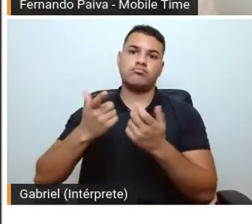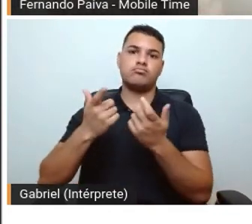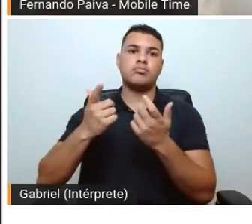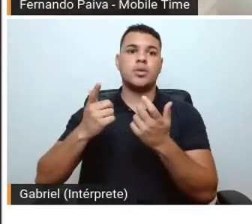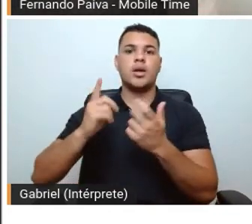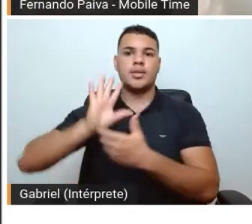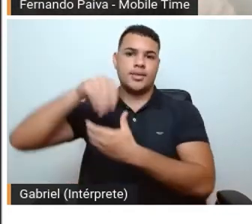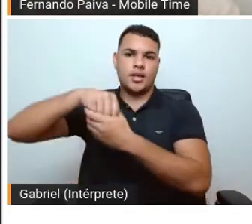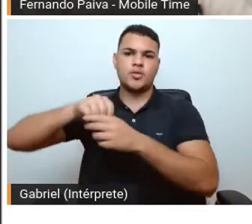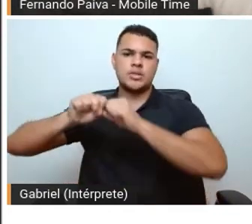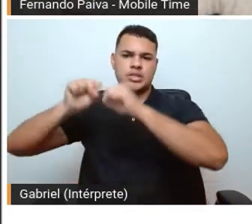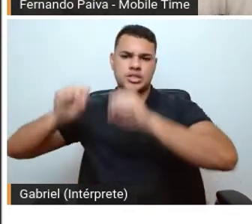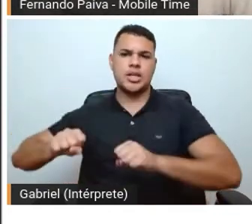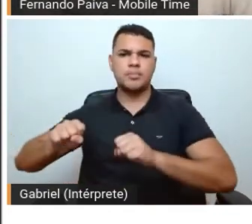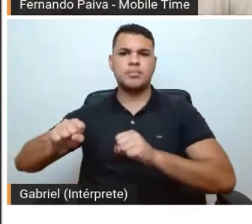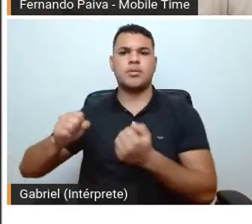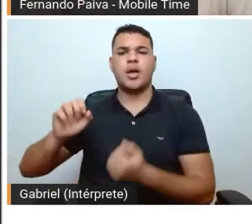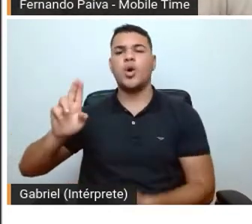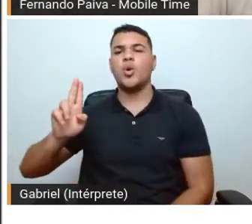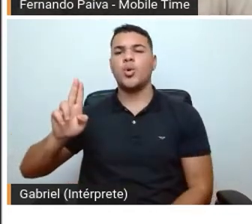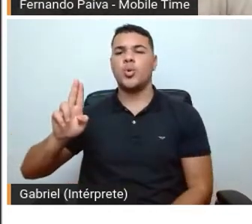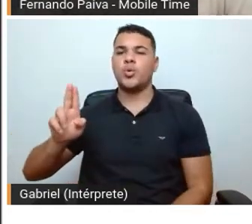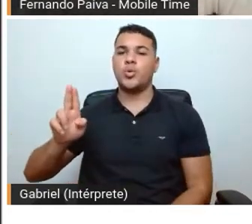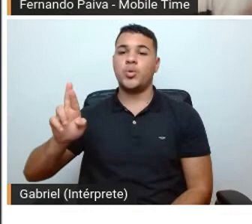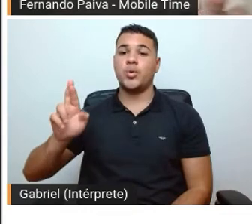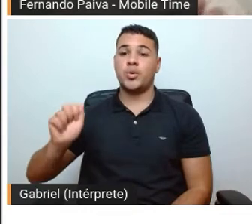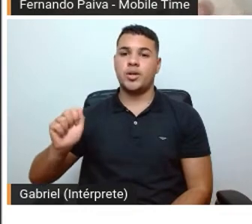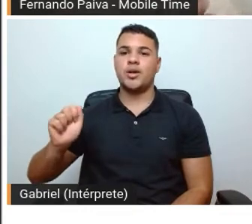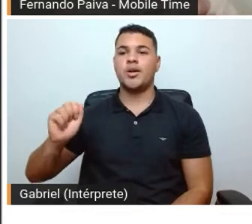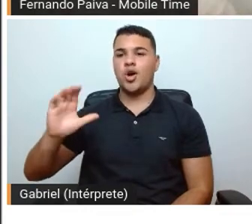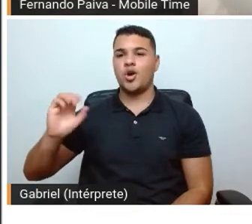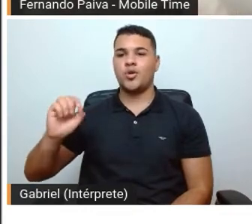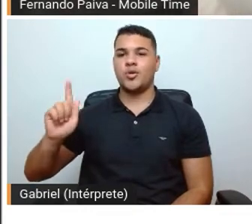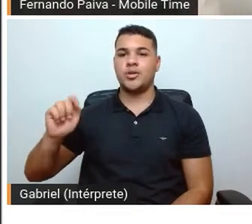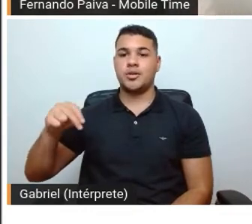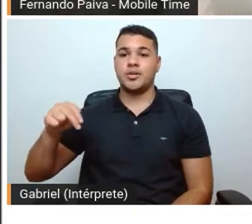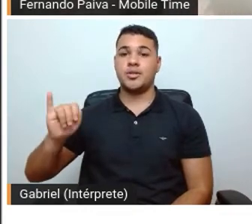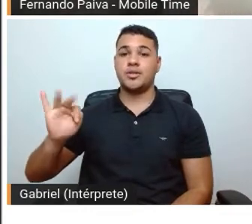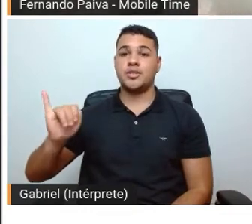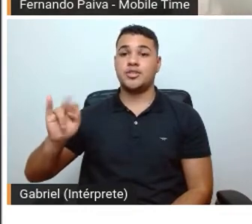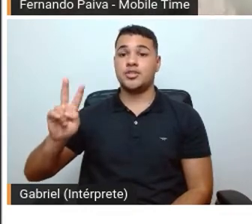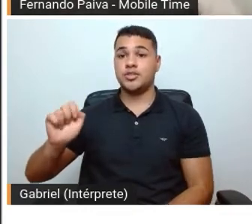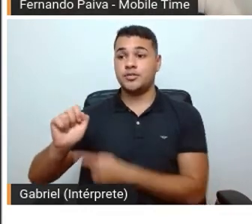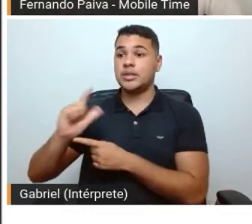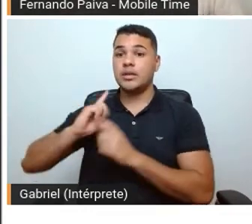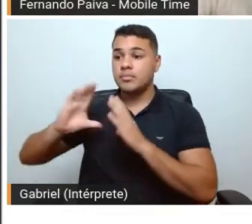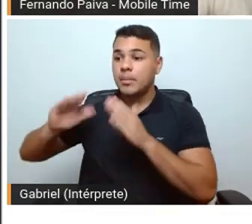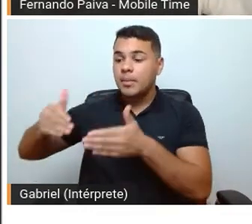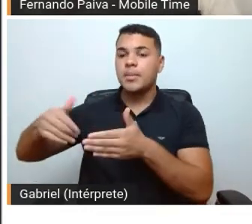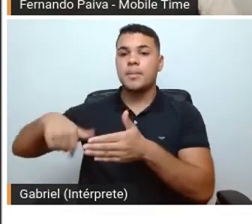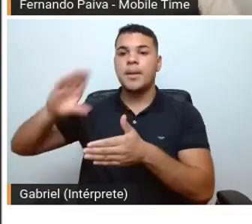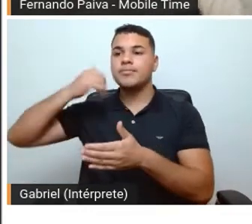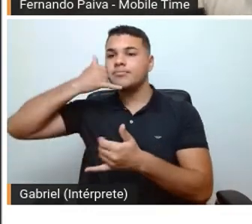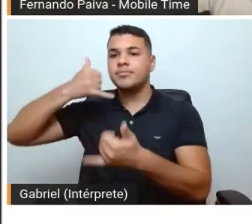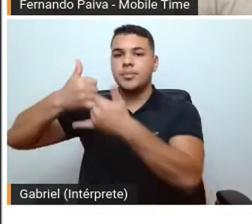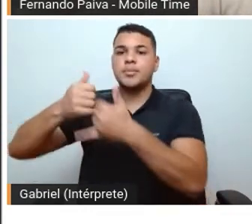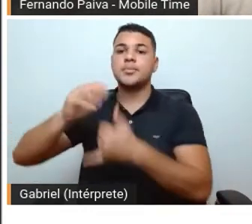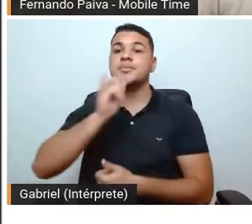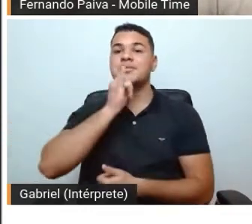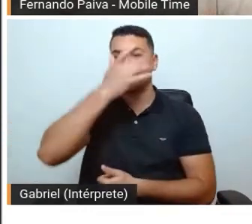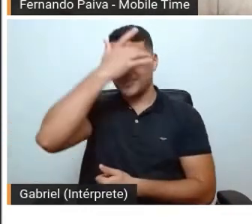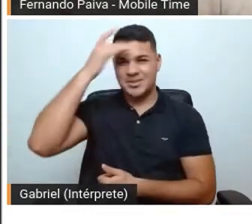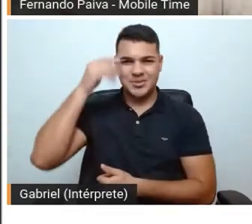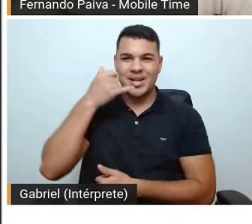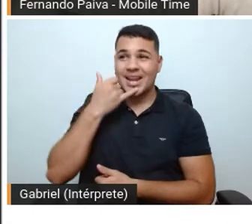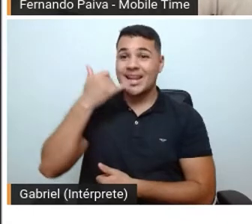se chama o como alguns ter chamado esses voicebot a nas telefônicos né consiga pelo call center e atendido por